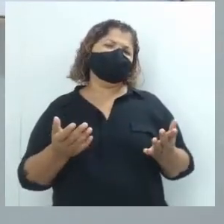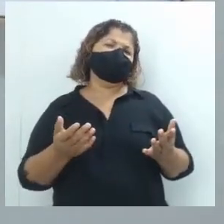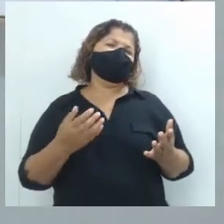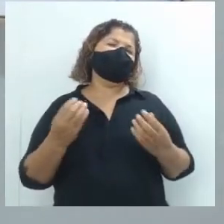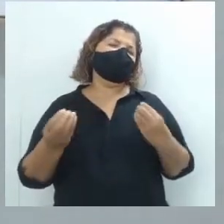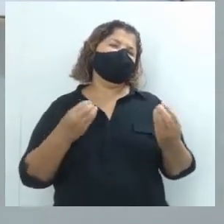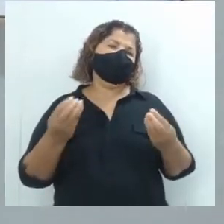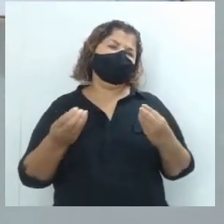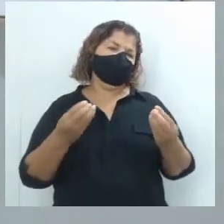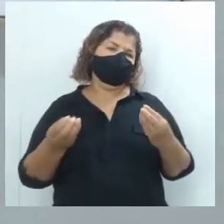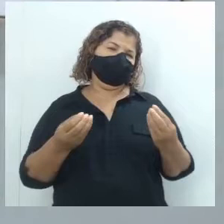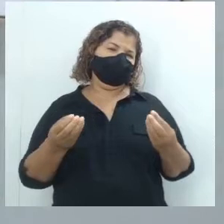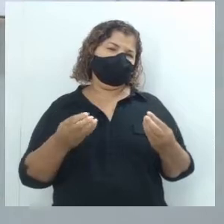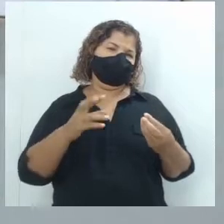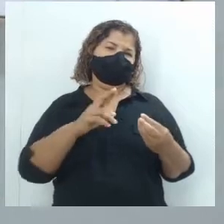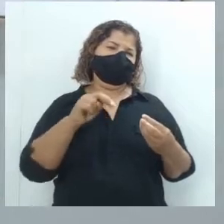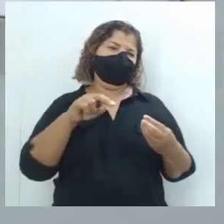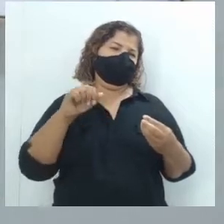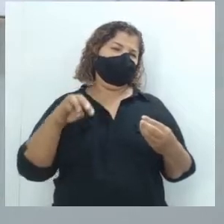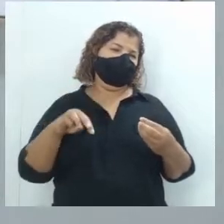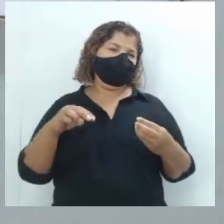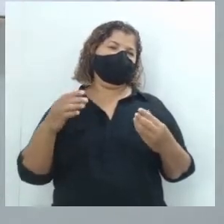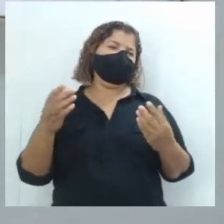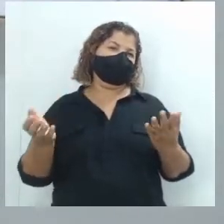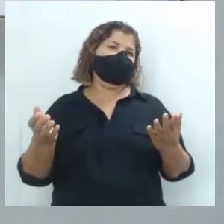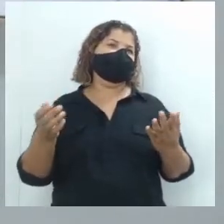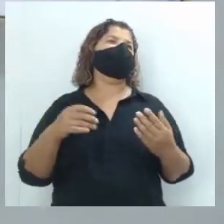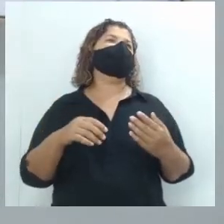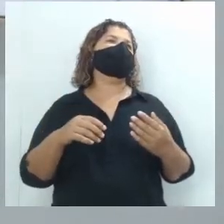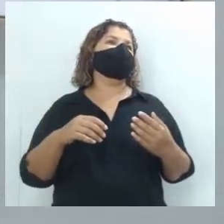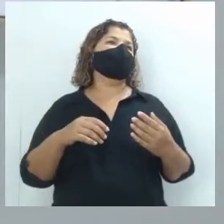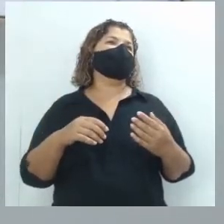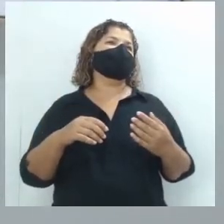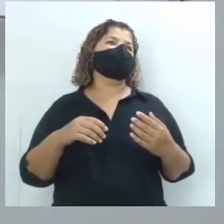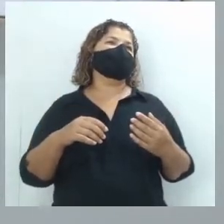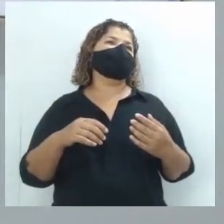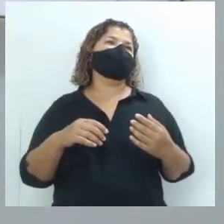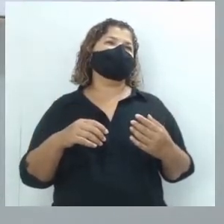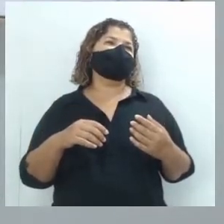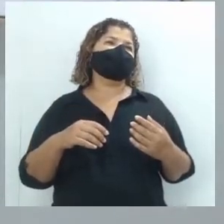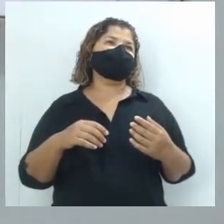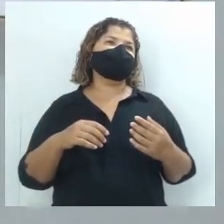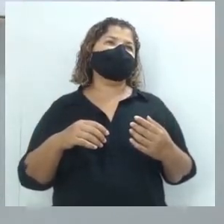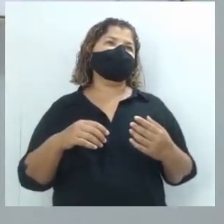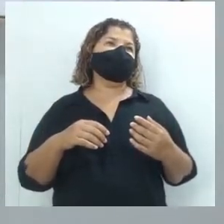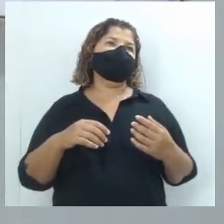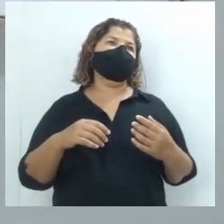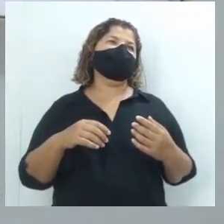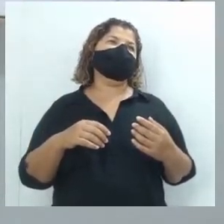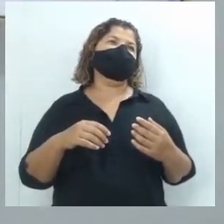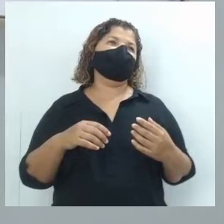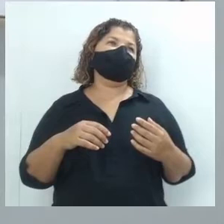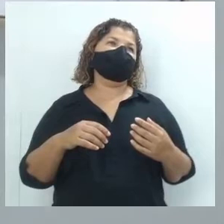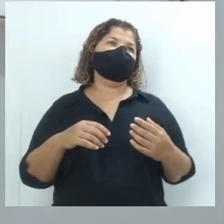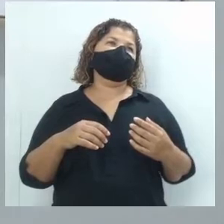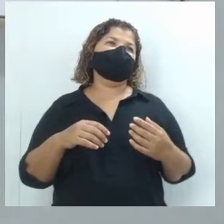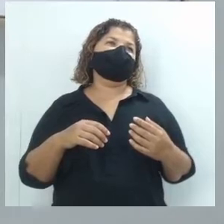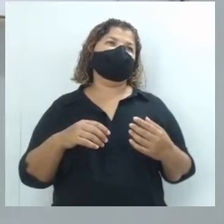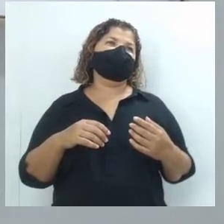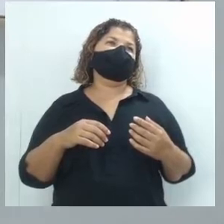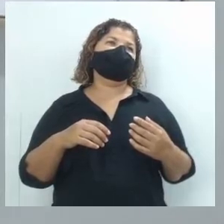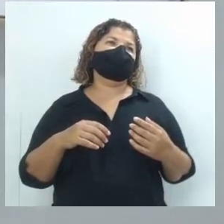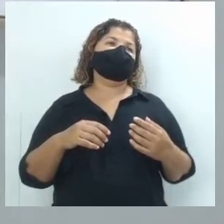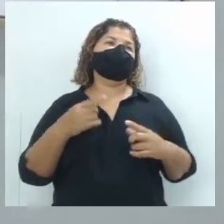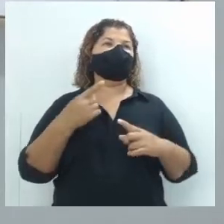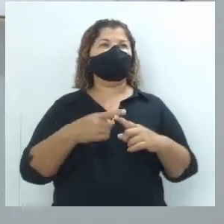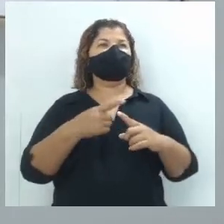assim funciona como RNA mensageiro? Olha, ele funciona como RNA mensageiro porque esse RNAzinho aqui é o RNA